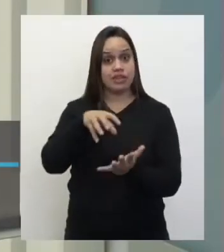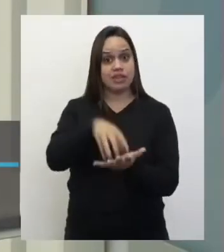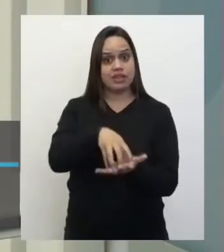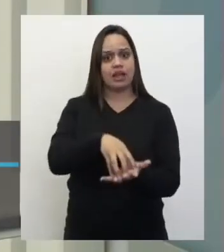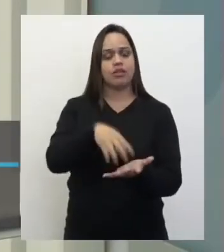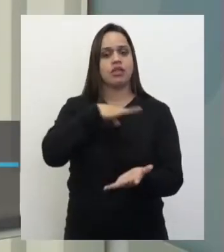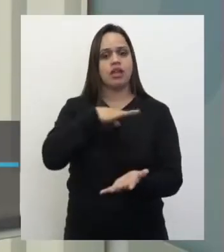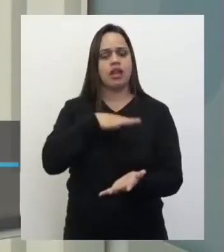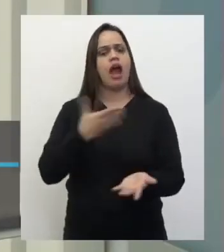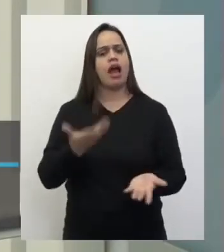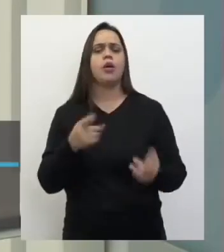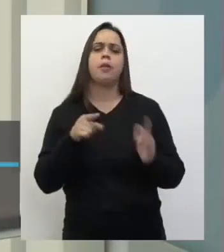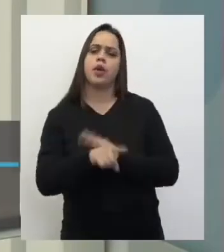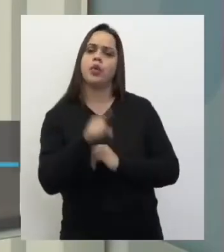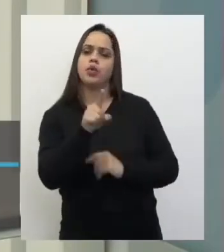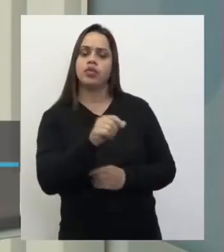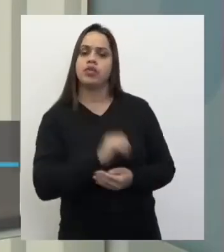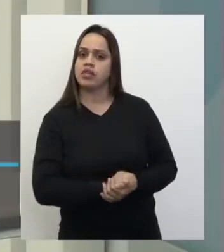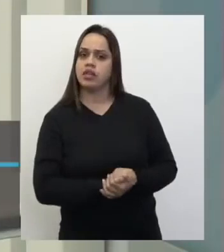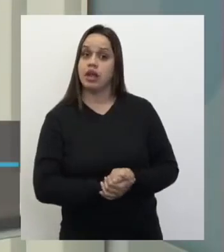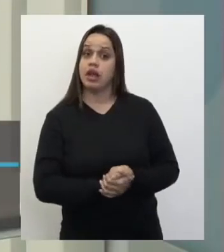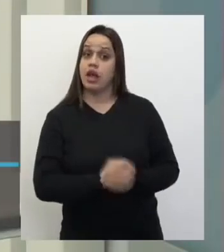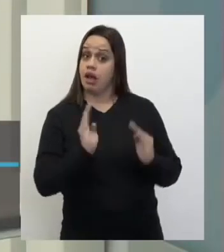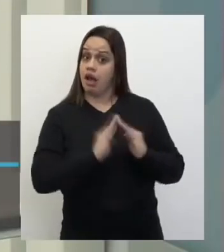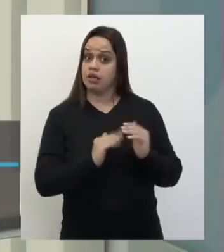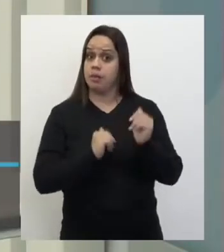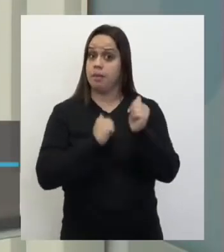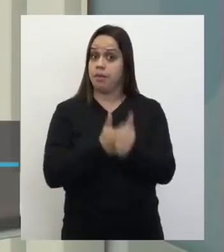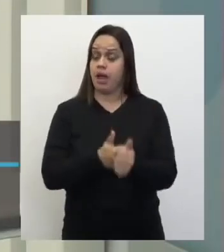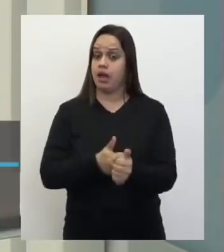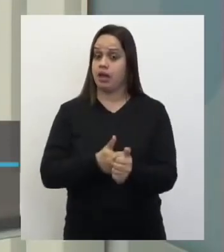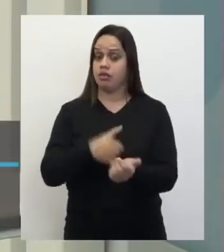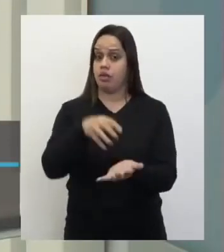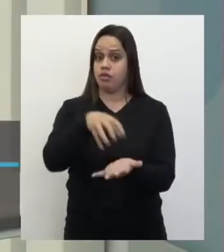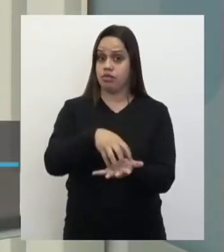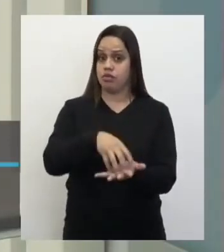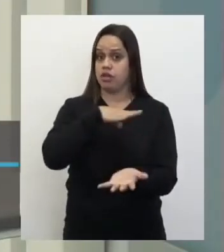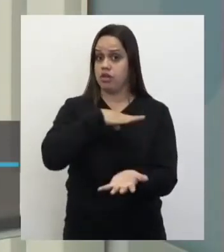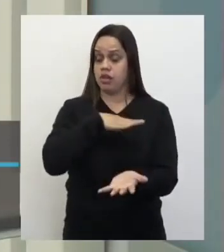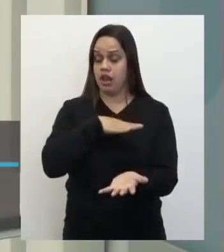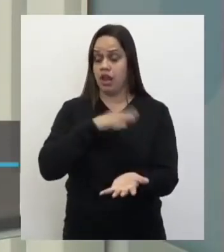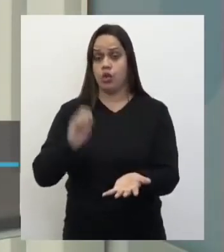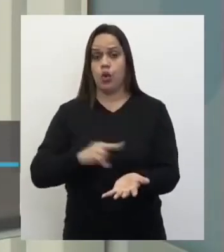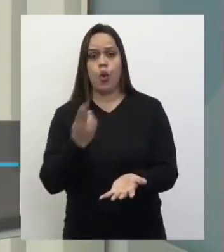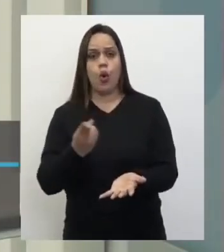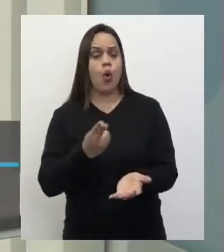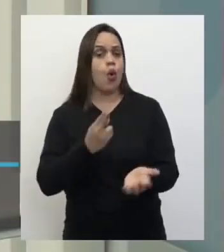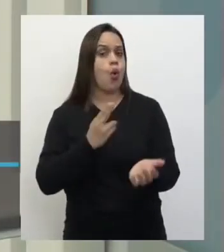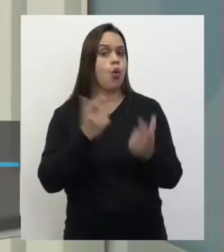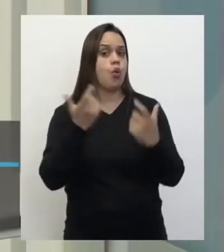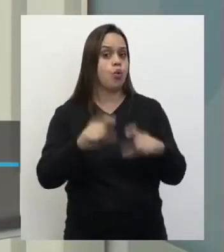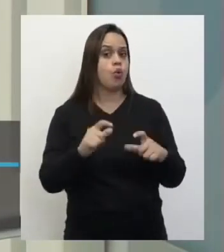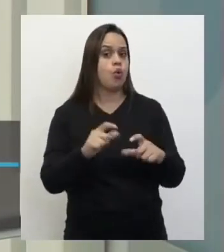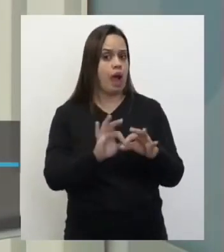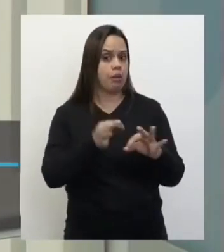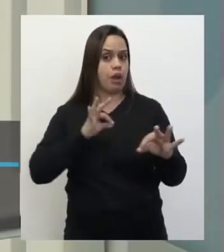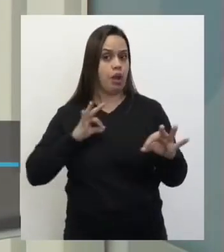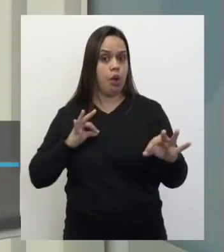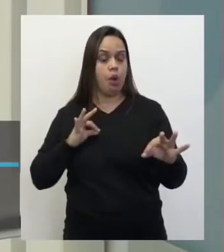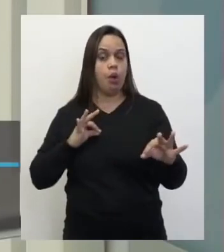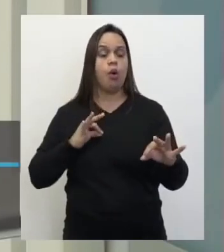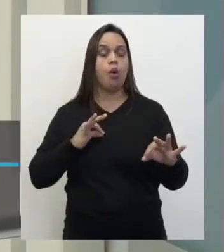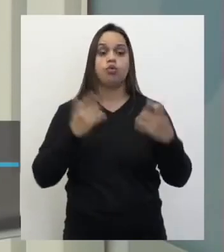você? Você mora mais próximo ao centro da sua cidade? Você mora numa área mais distante? Mora na